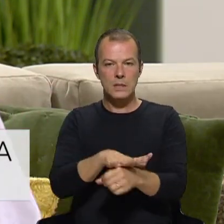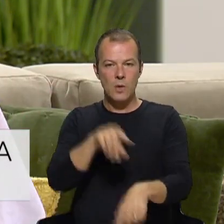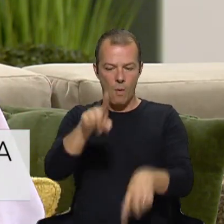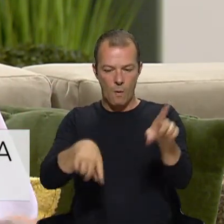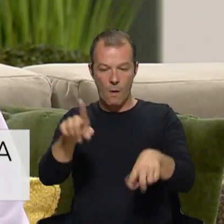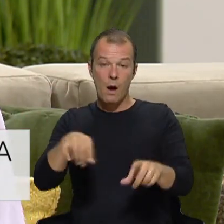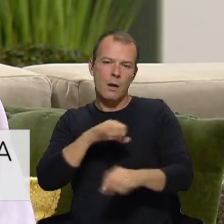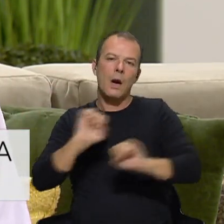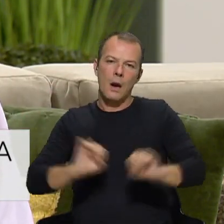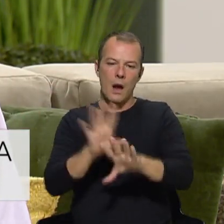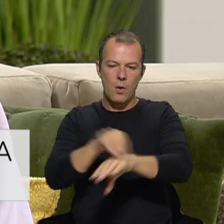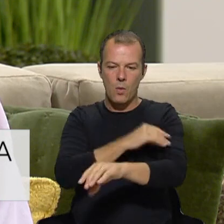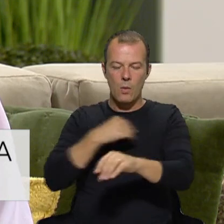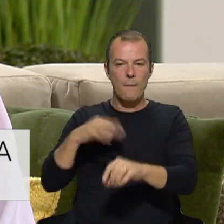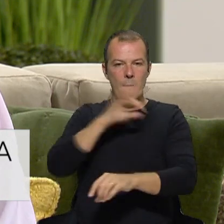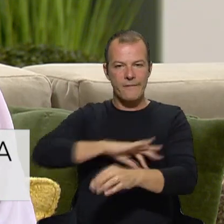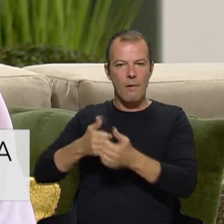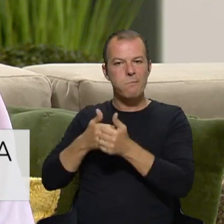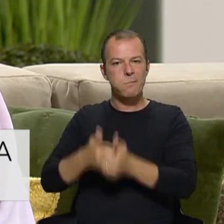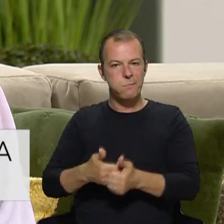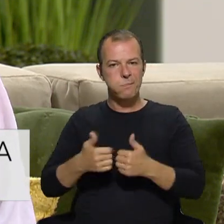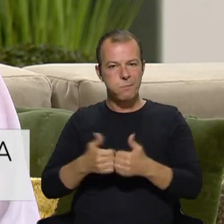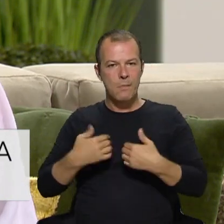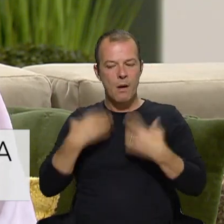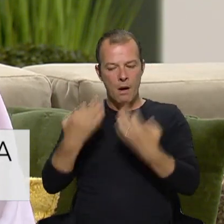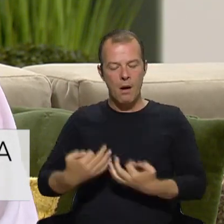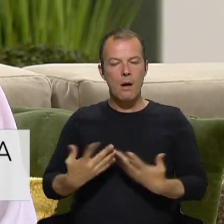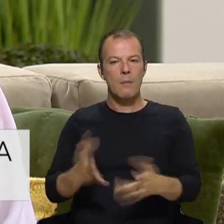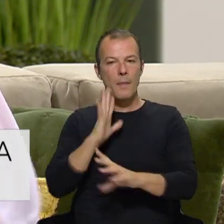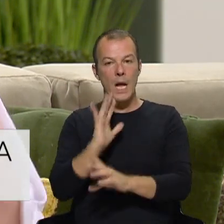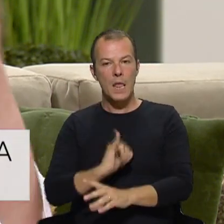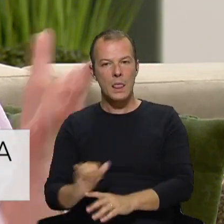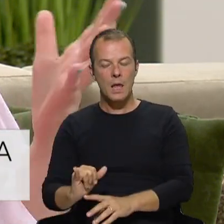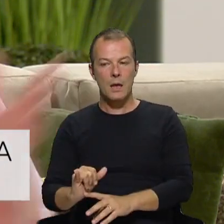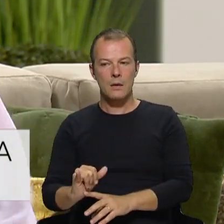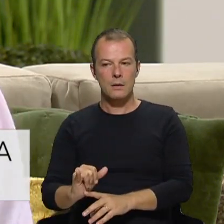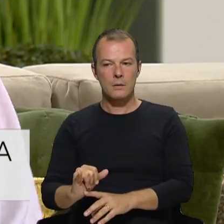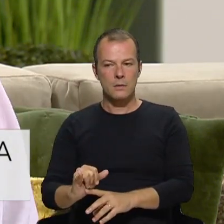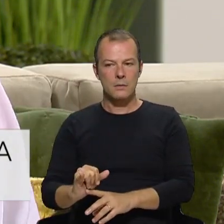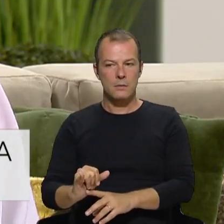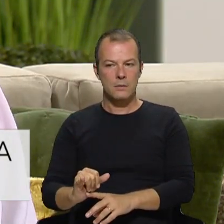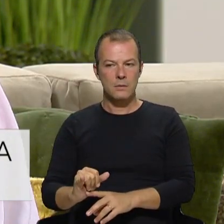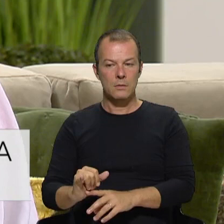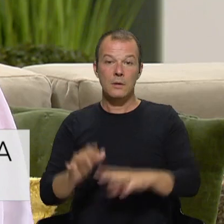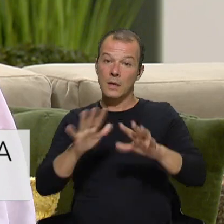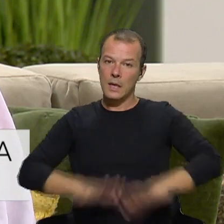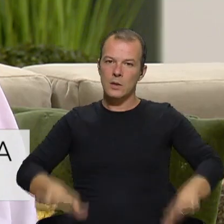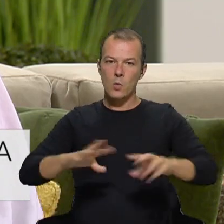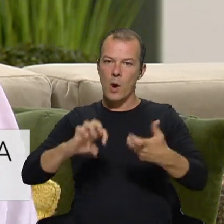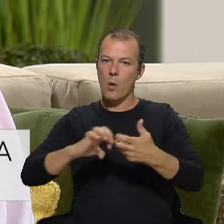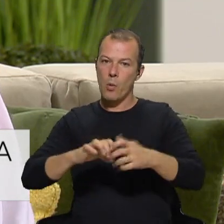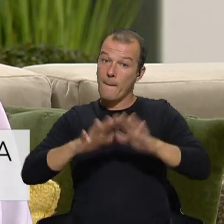ser acompanhada por profissionais para tentar o mais possível atenuar tudo isto.